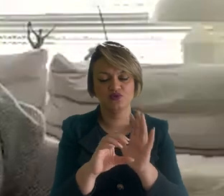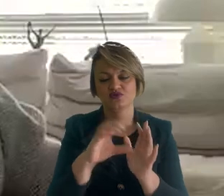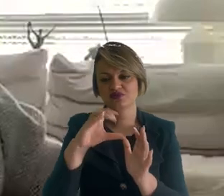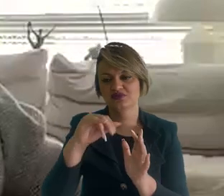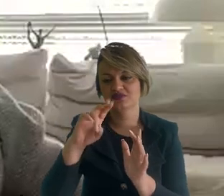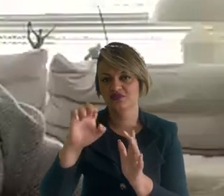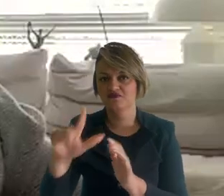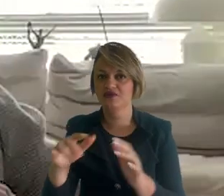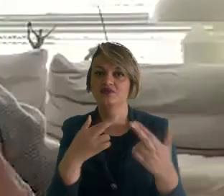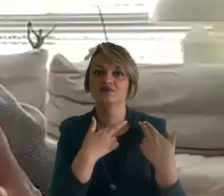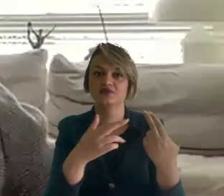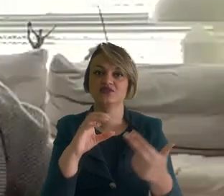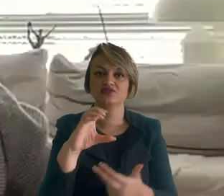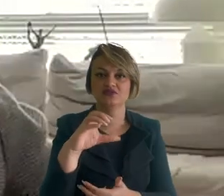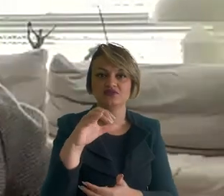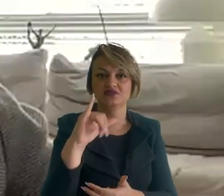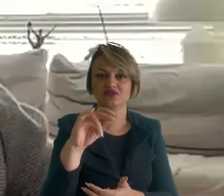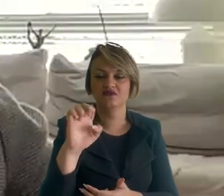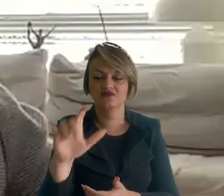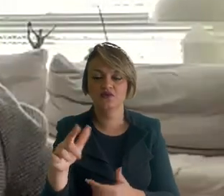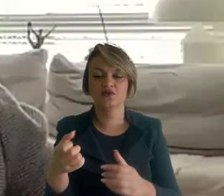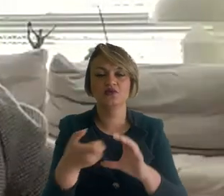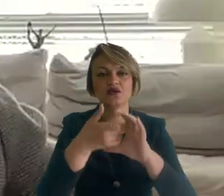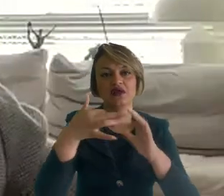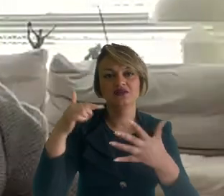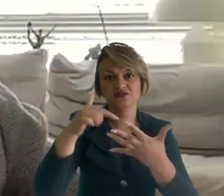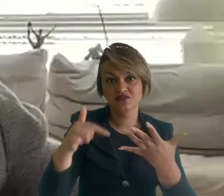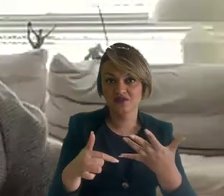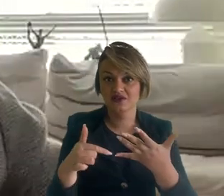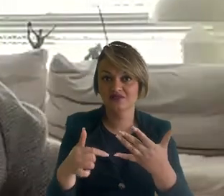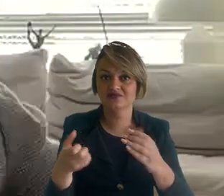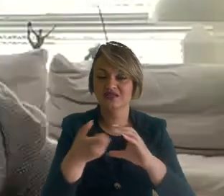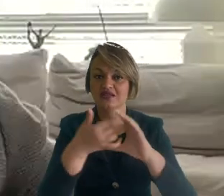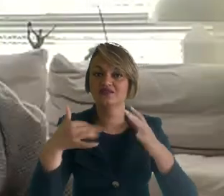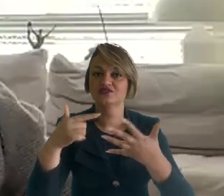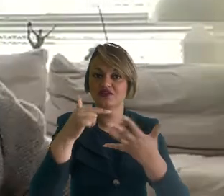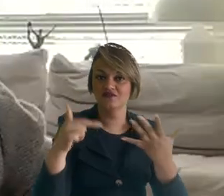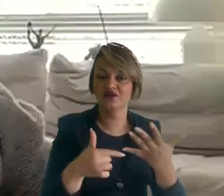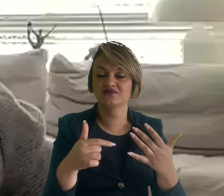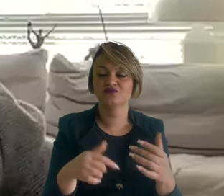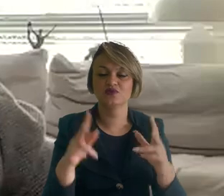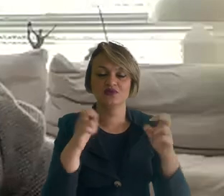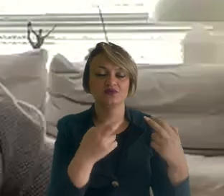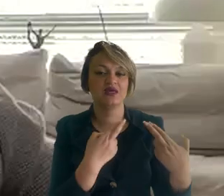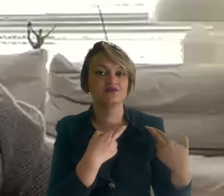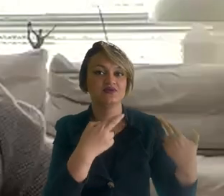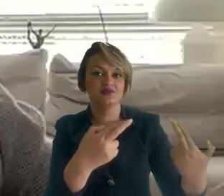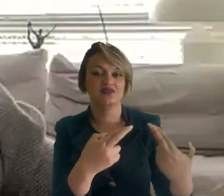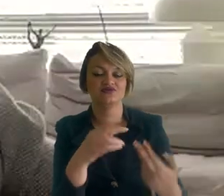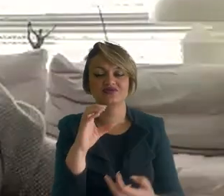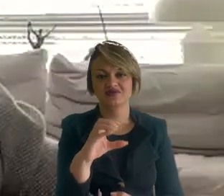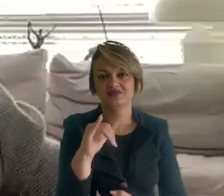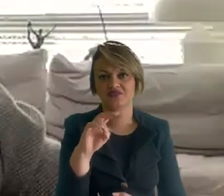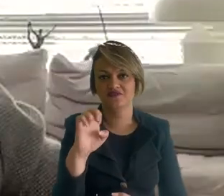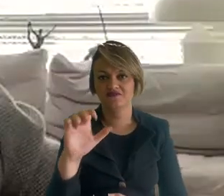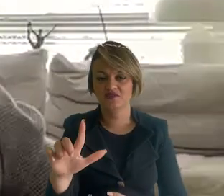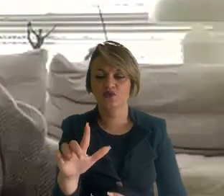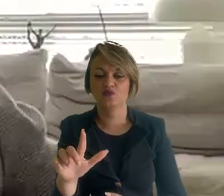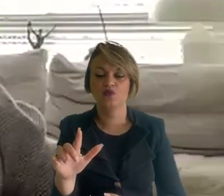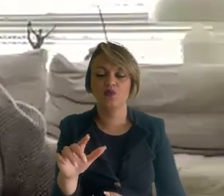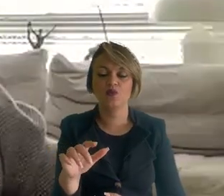responsabilidade civil com as peculiaridades da responsabilidade civil